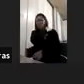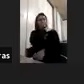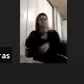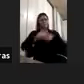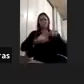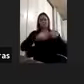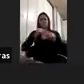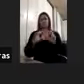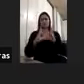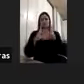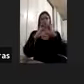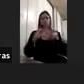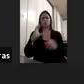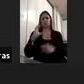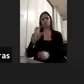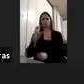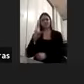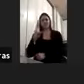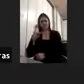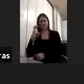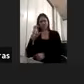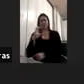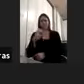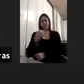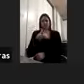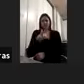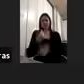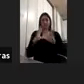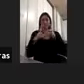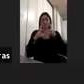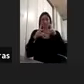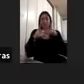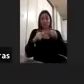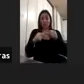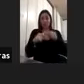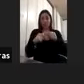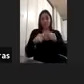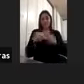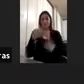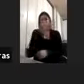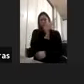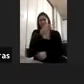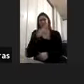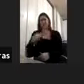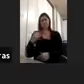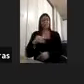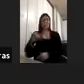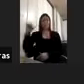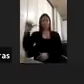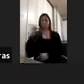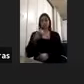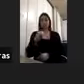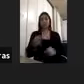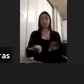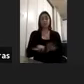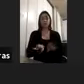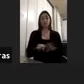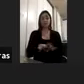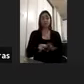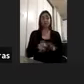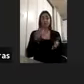Que é na pressão, faz a pressão na medula, né? Causada das dores. E aí ele recebeu uma carta de